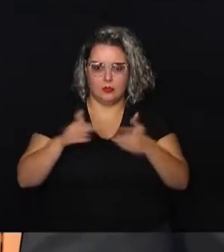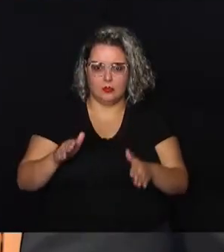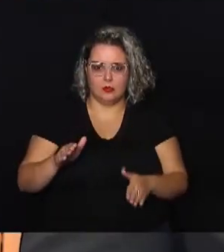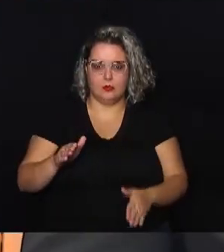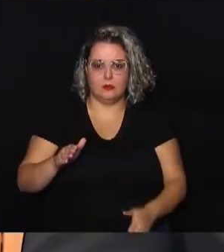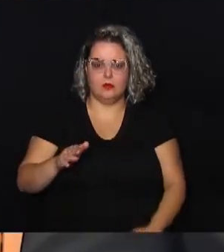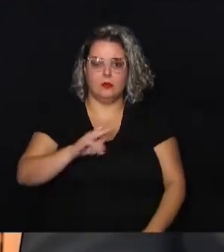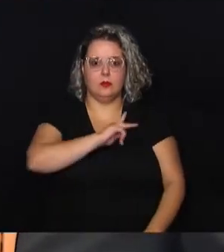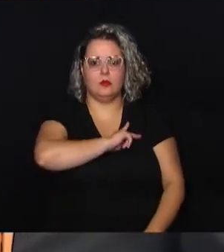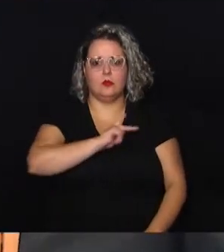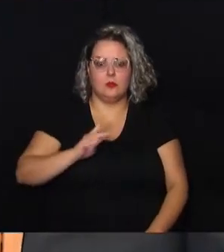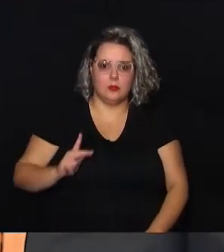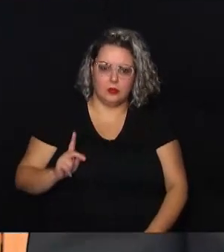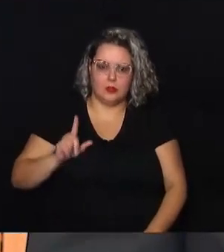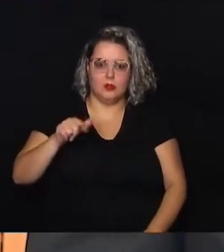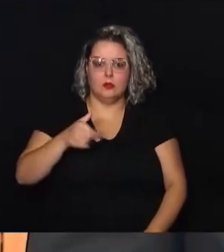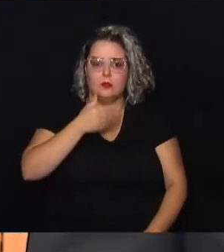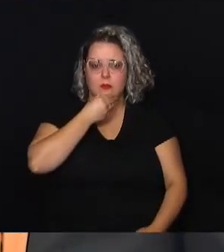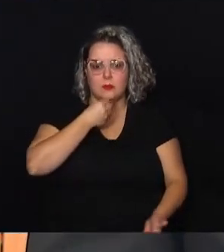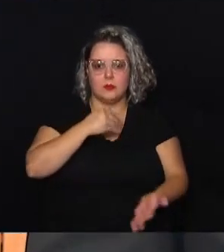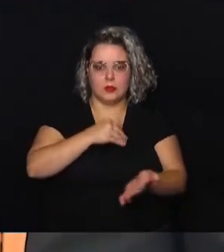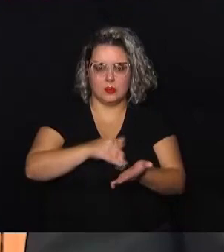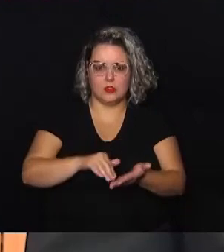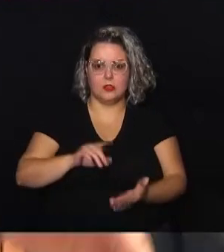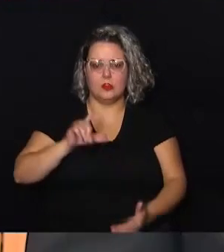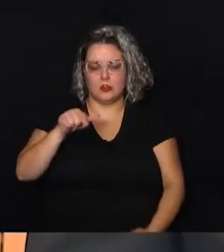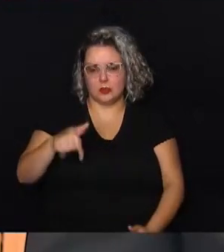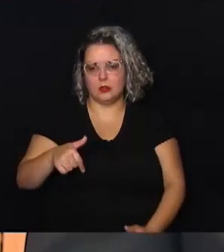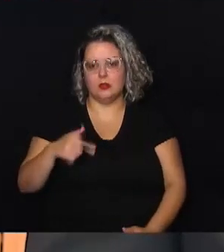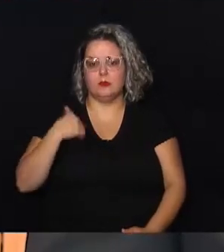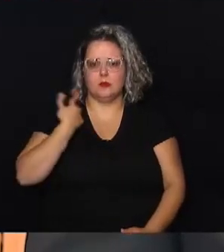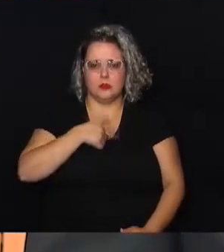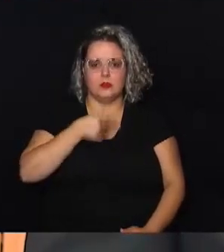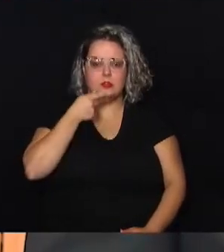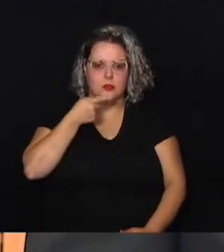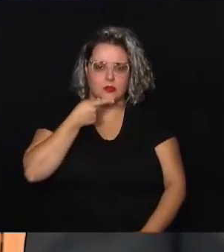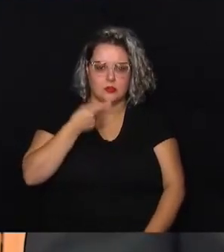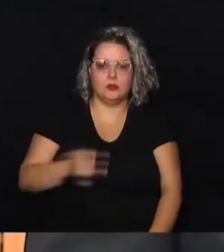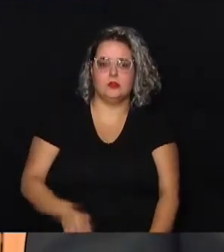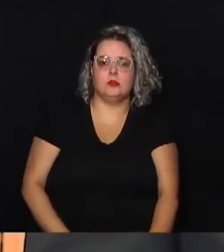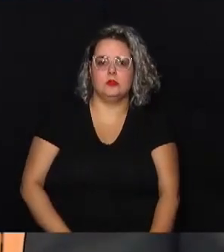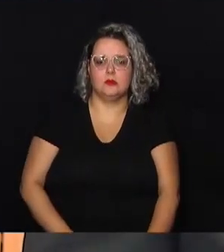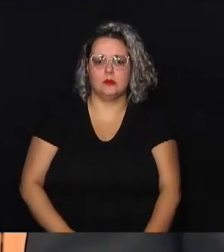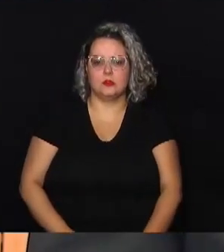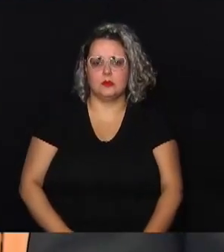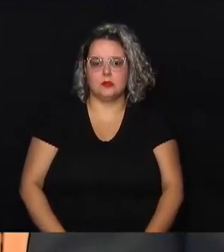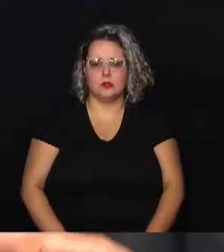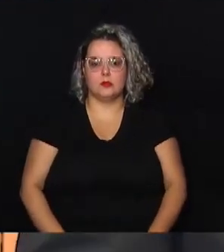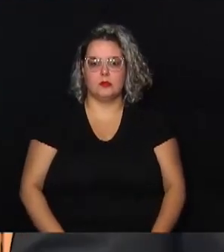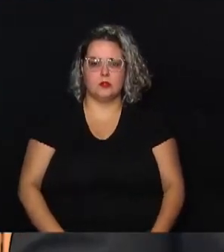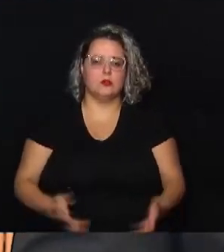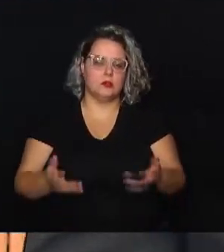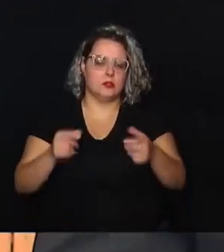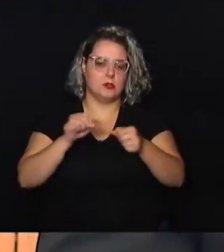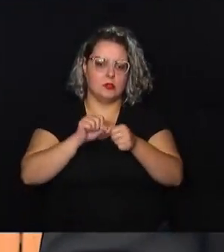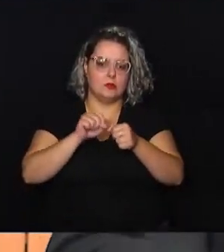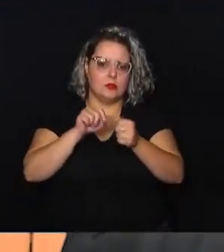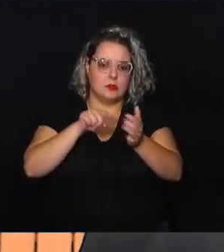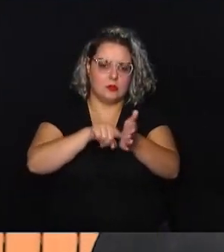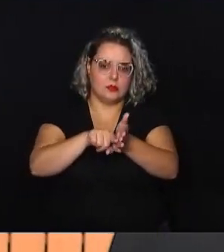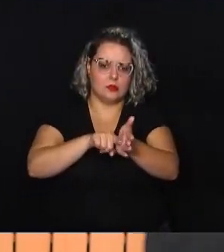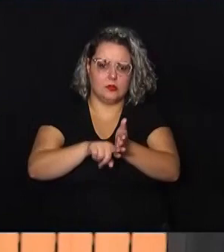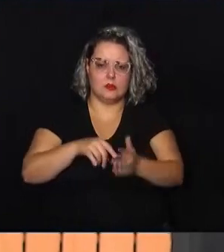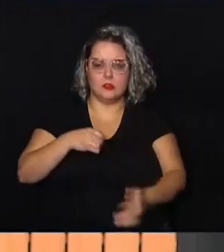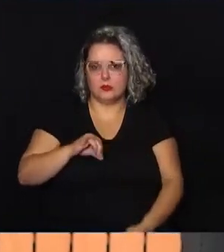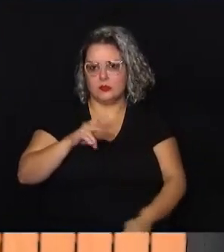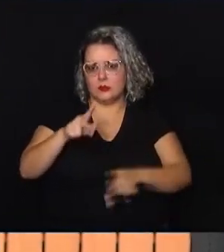o presidente, depois para o secretário, aí na sequência para você, alguém que queira fazer algum questionamento, se o público que